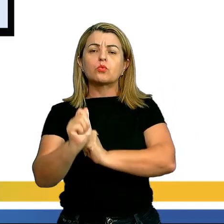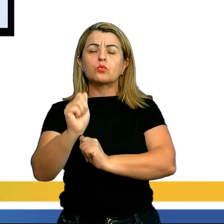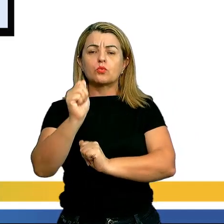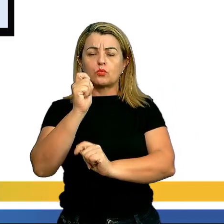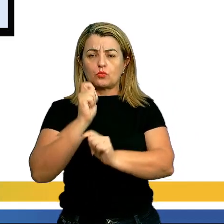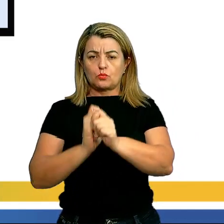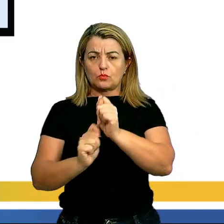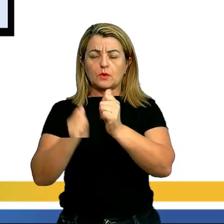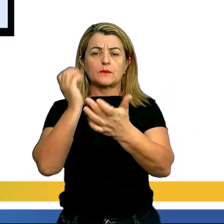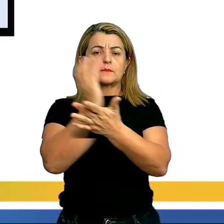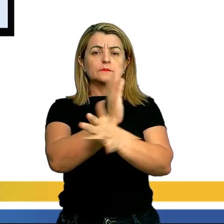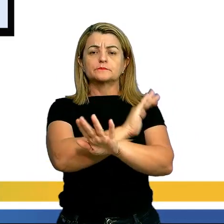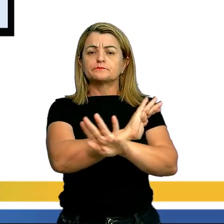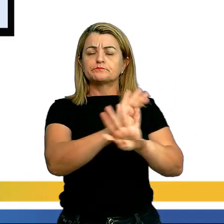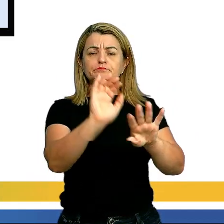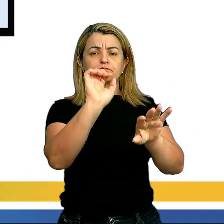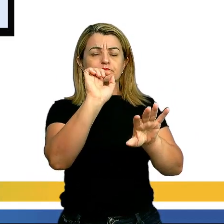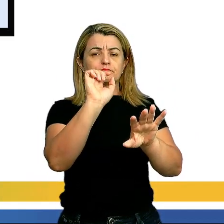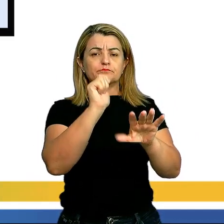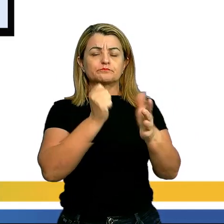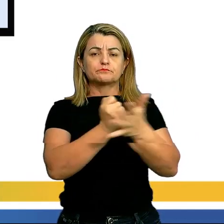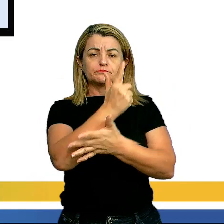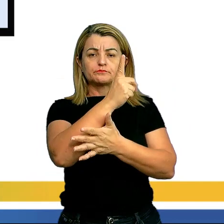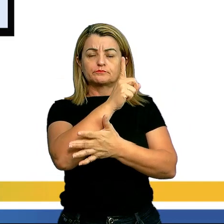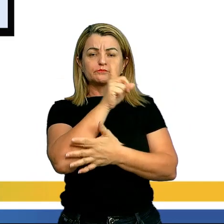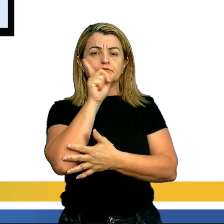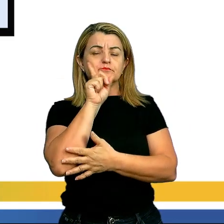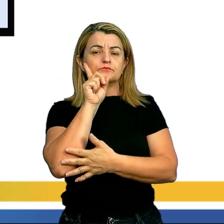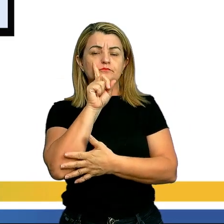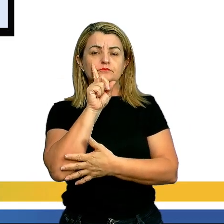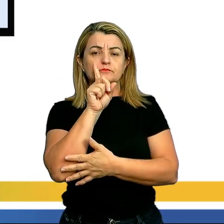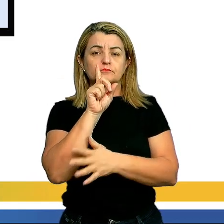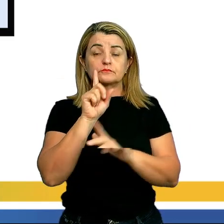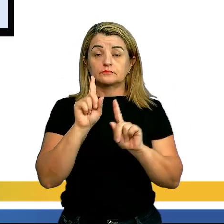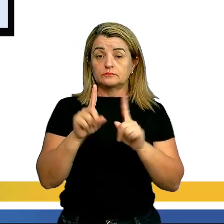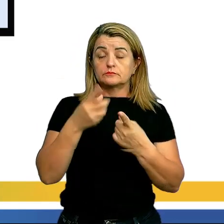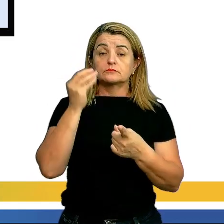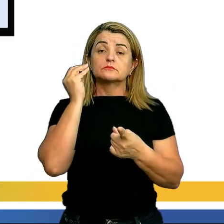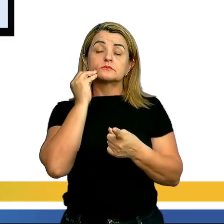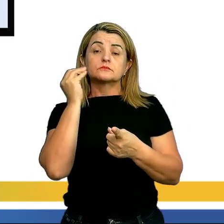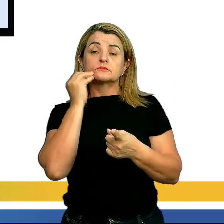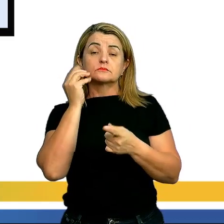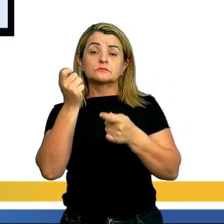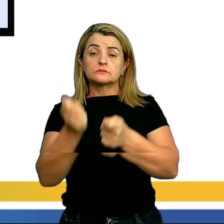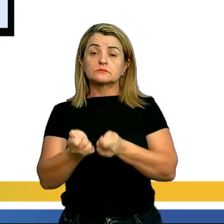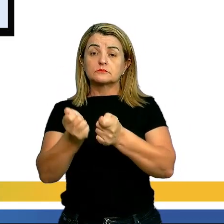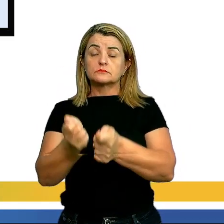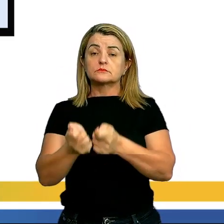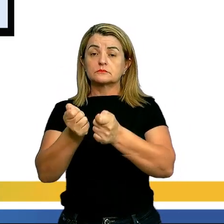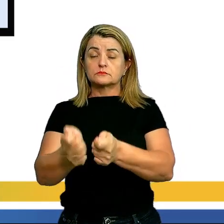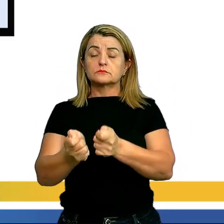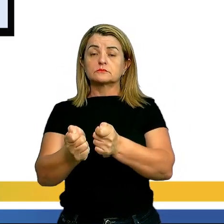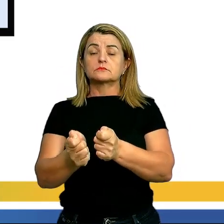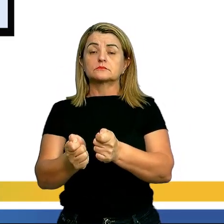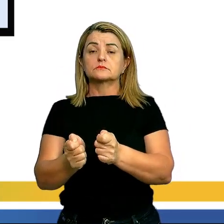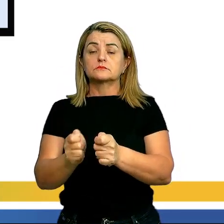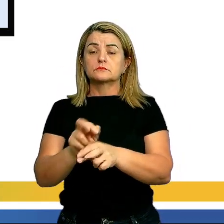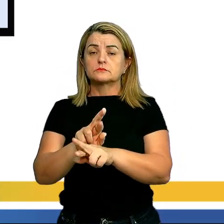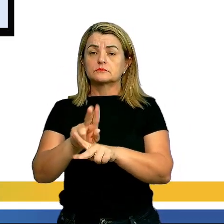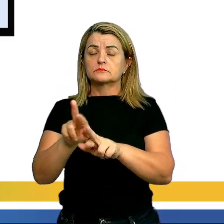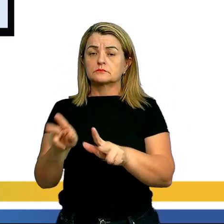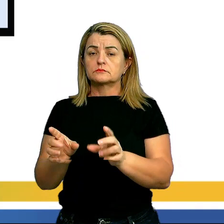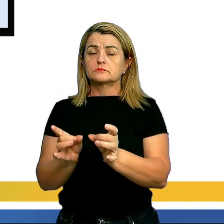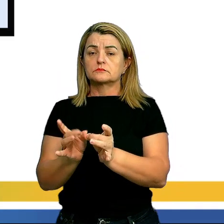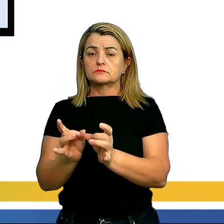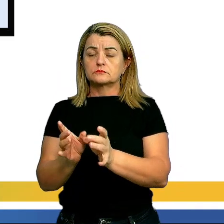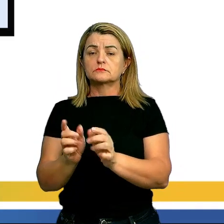param de comprar dos Estados Unidos. Numa tentativa de manter esse mercado, os Estados Unidos acabam emprestando,